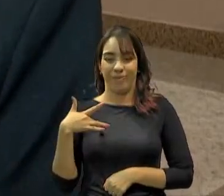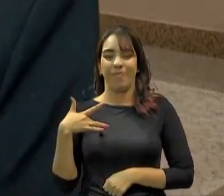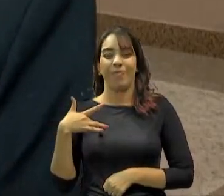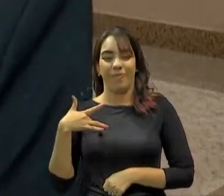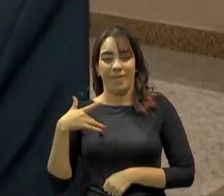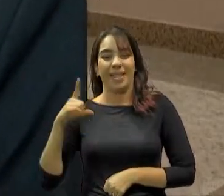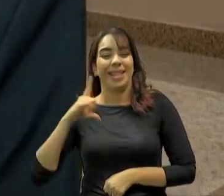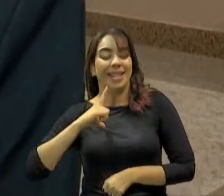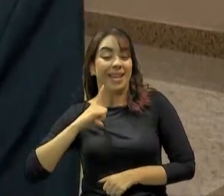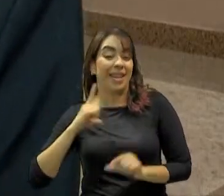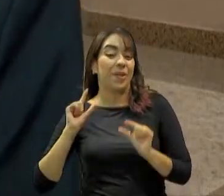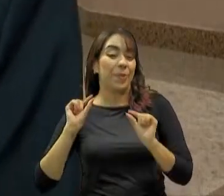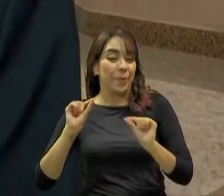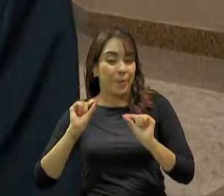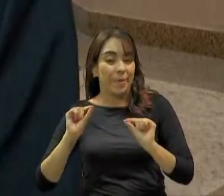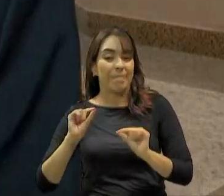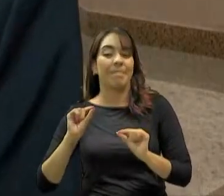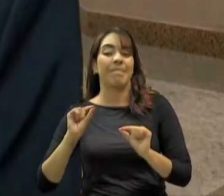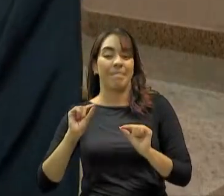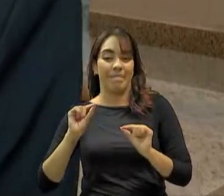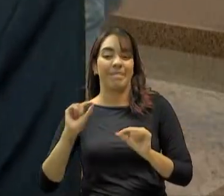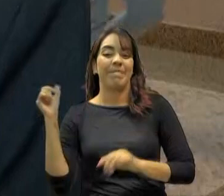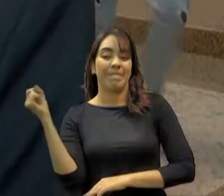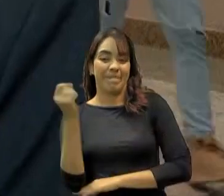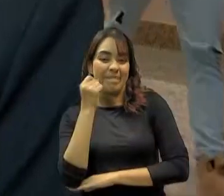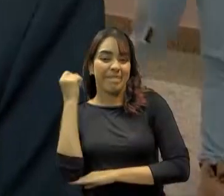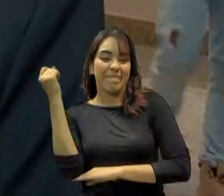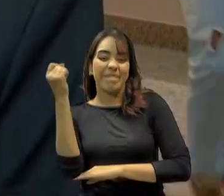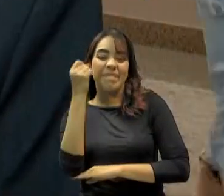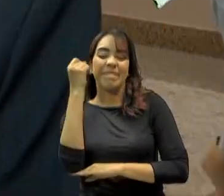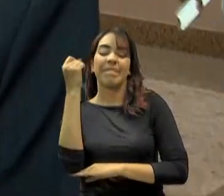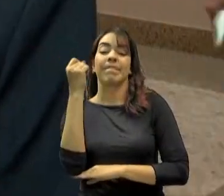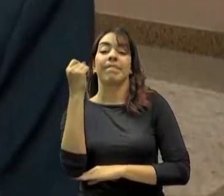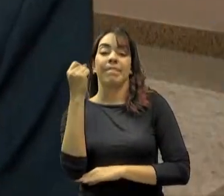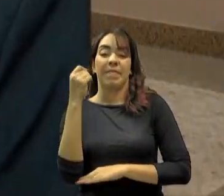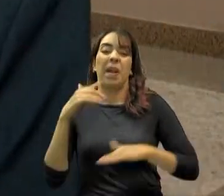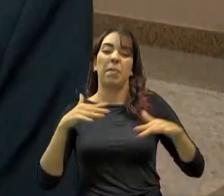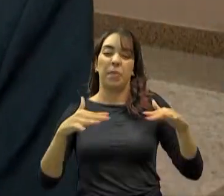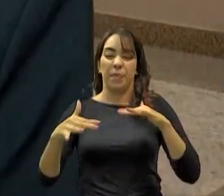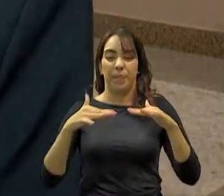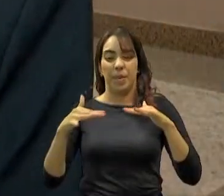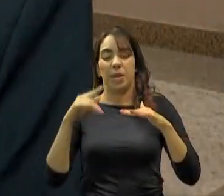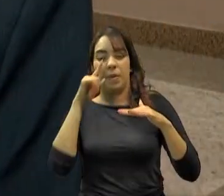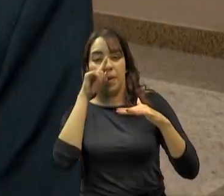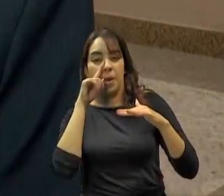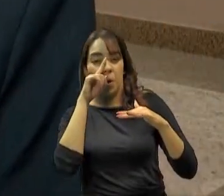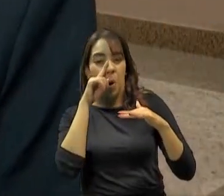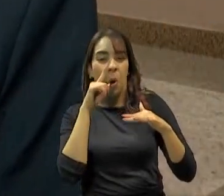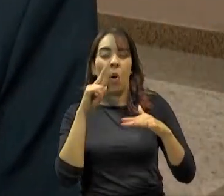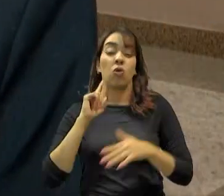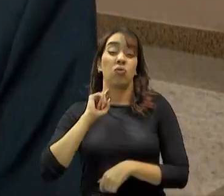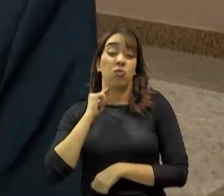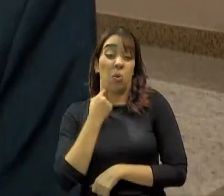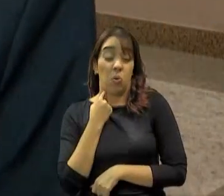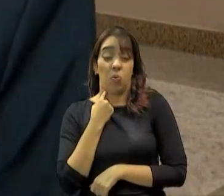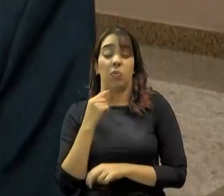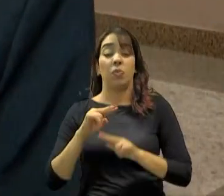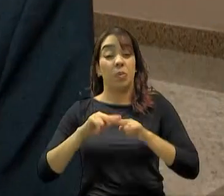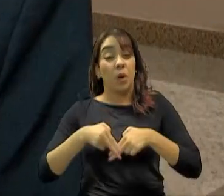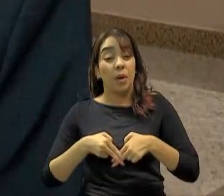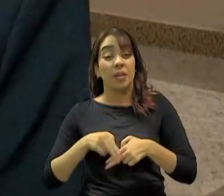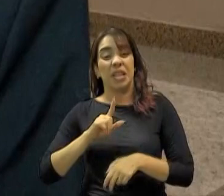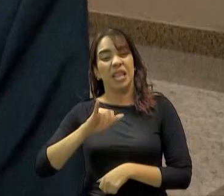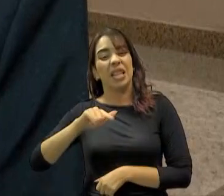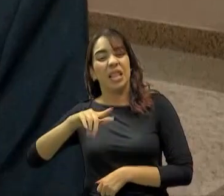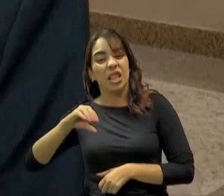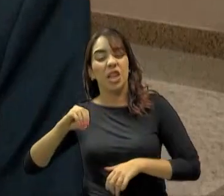as piores formas de trabalho infantil atividades insalubres perigosas e isso aí é fundamental mental e e